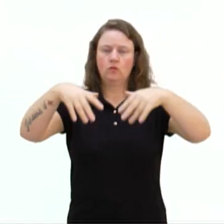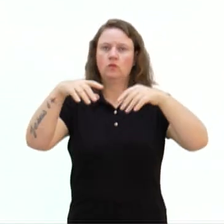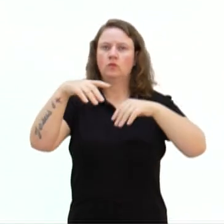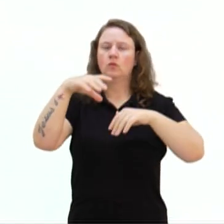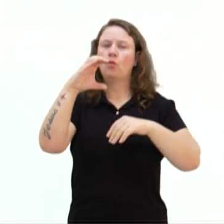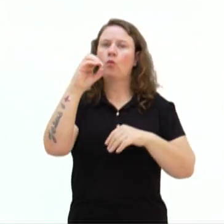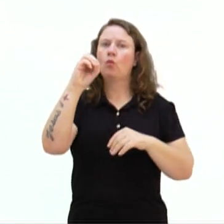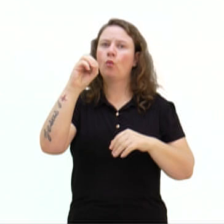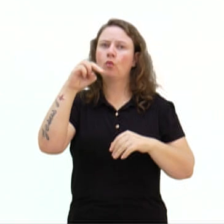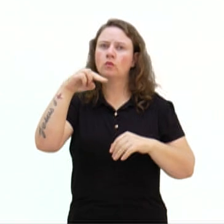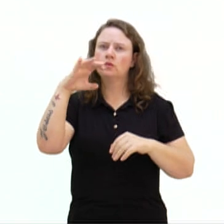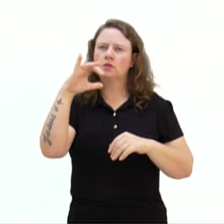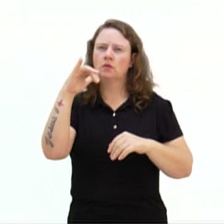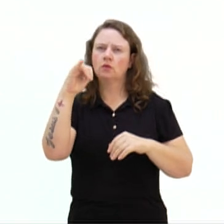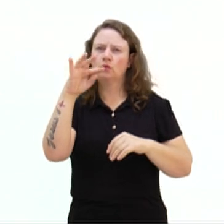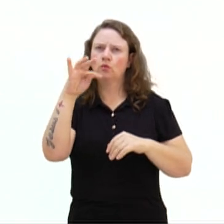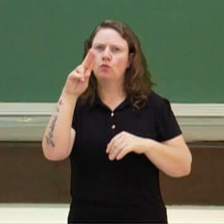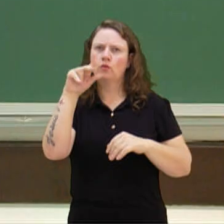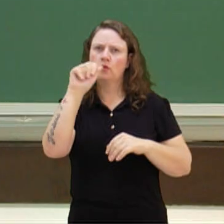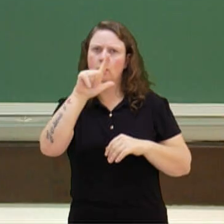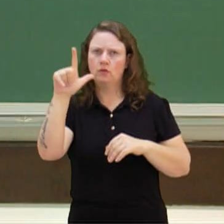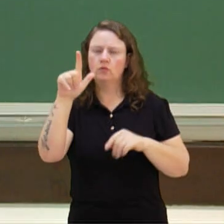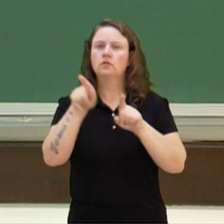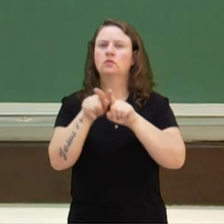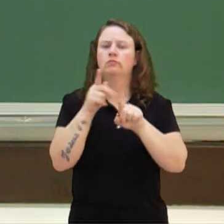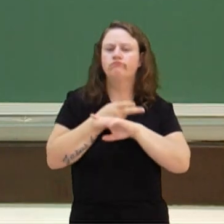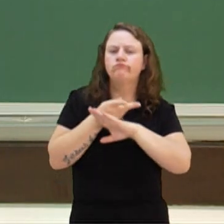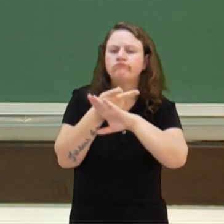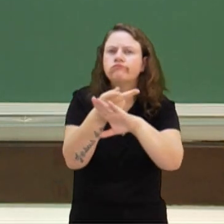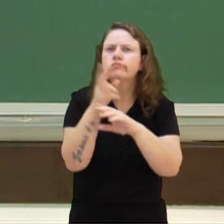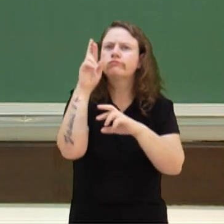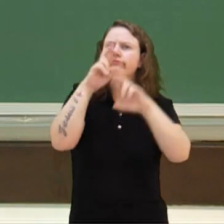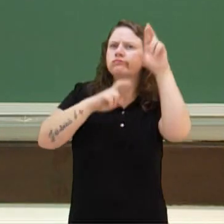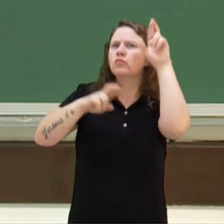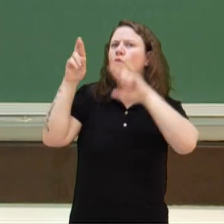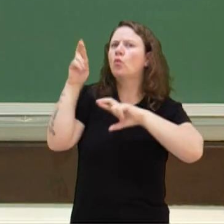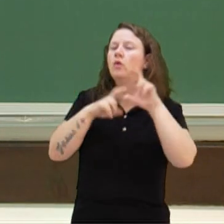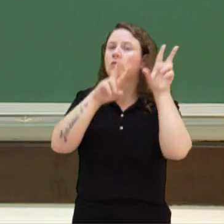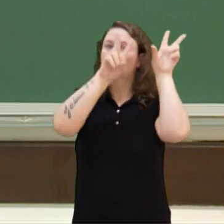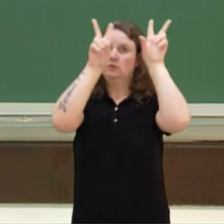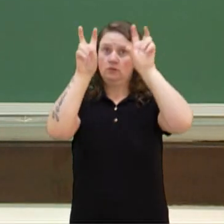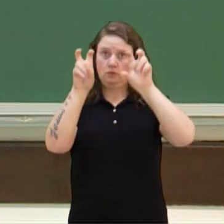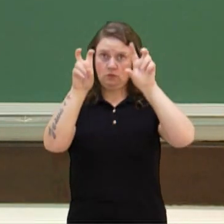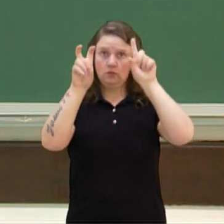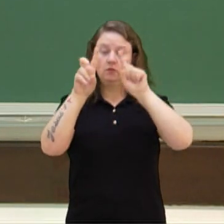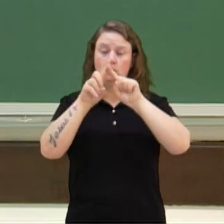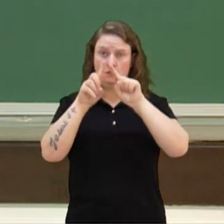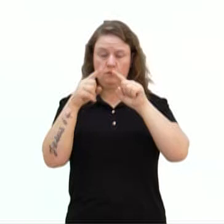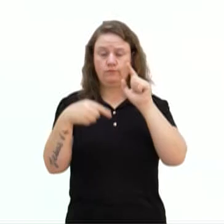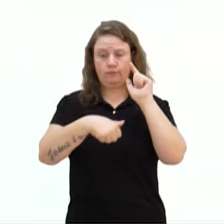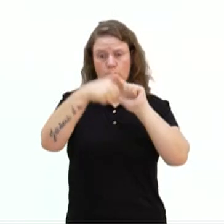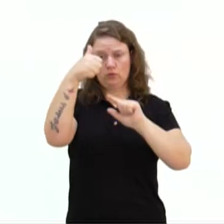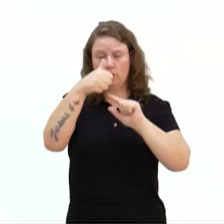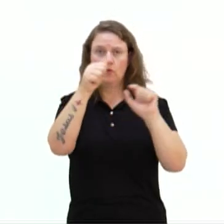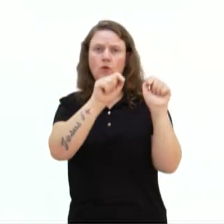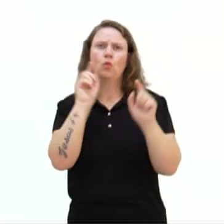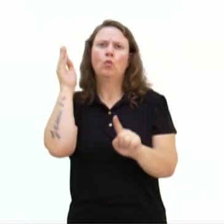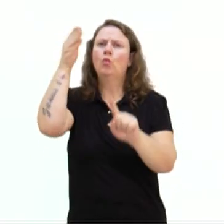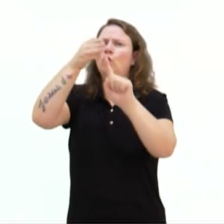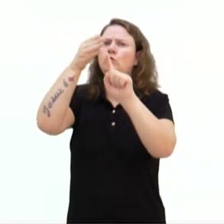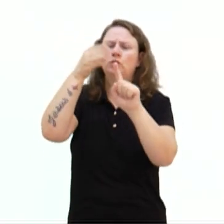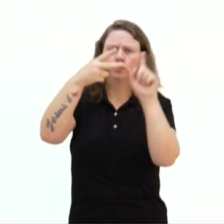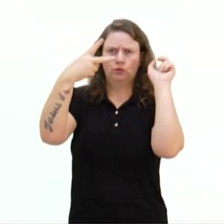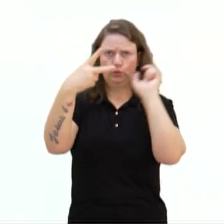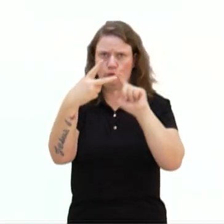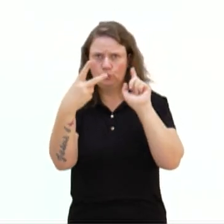vai buscar ali analisar? O tema que ele aborda, a finalidade, para